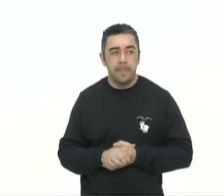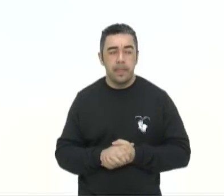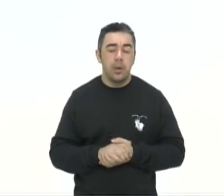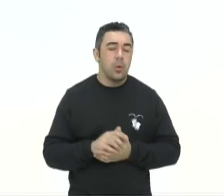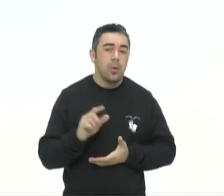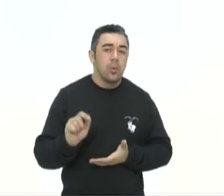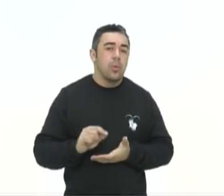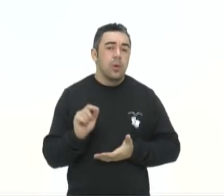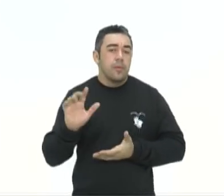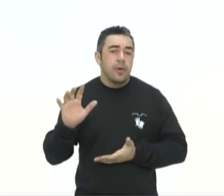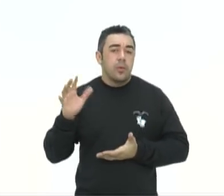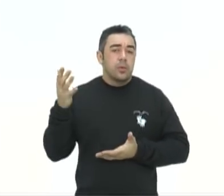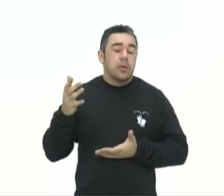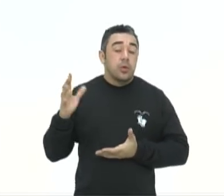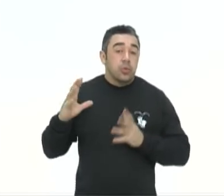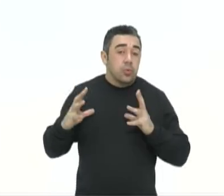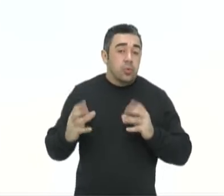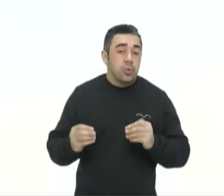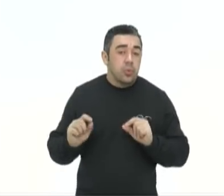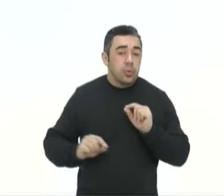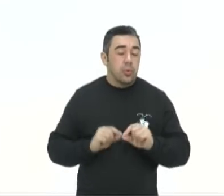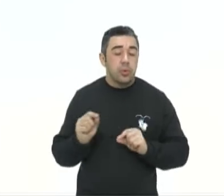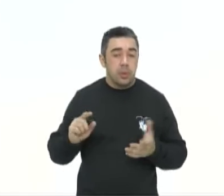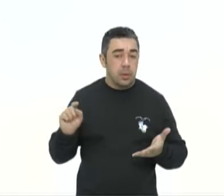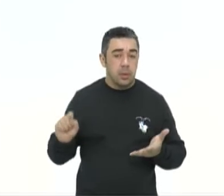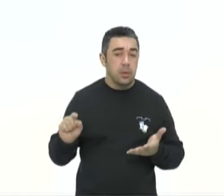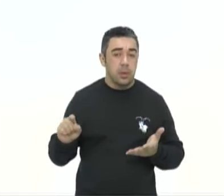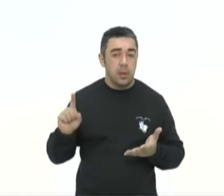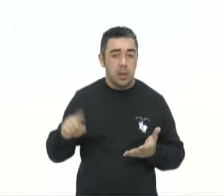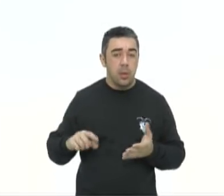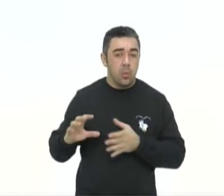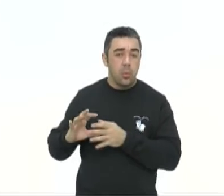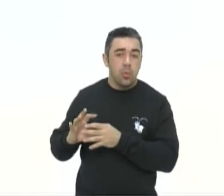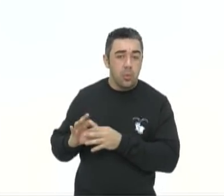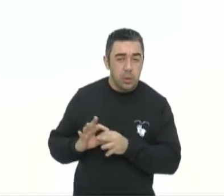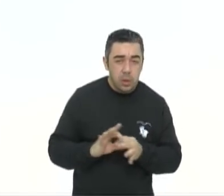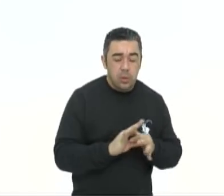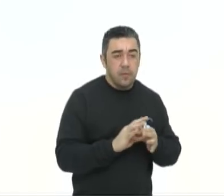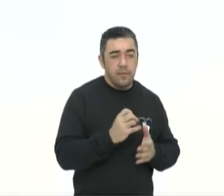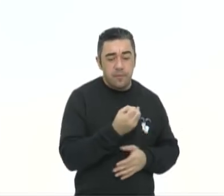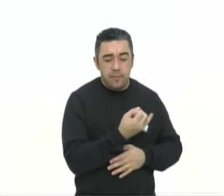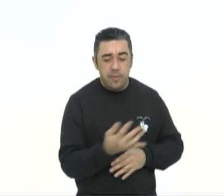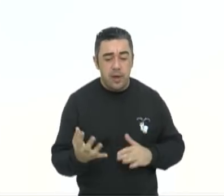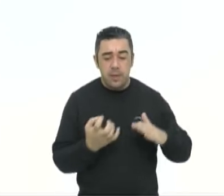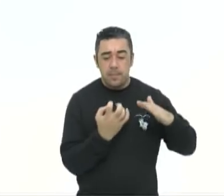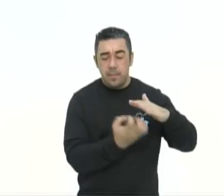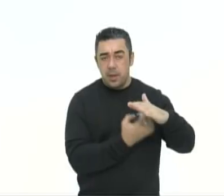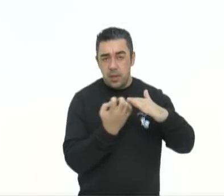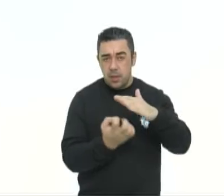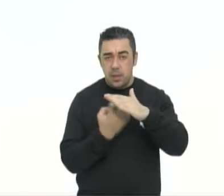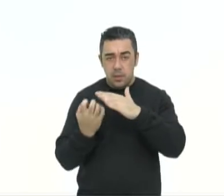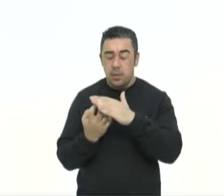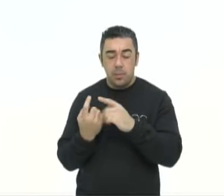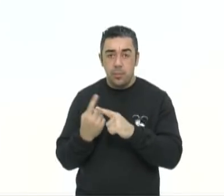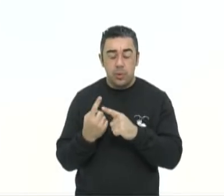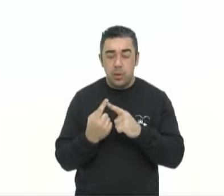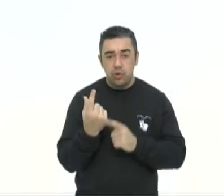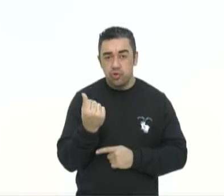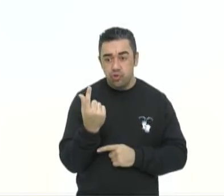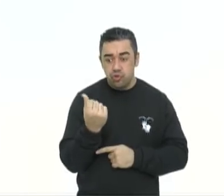E o que vai acontecer, gente? Tudo isso levou o quê? A um contexto de muitas empresas, porque é muito